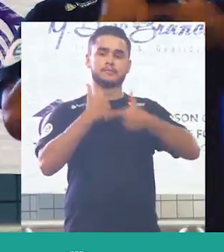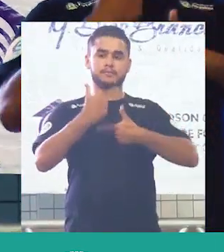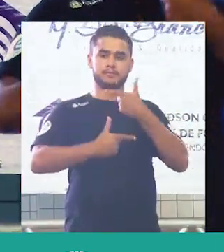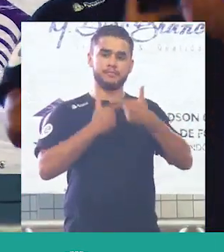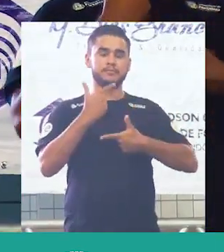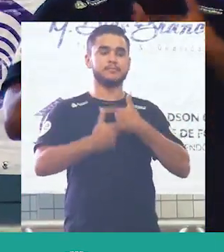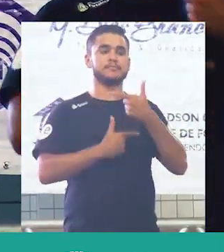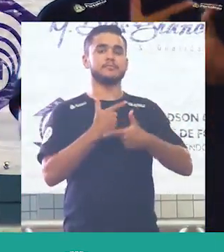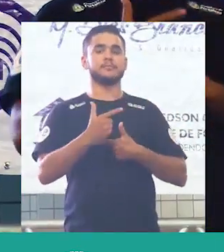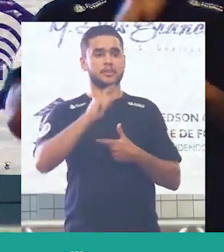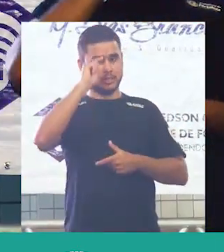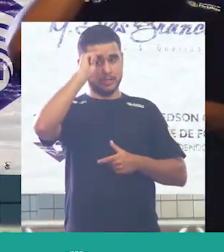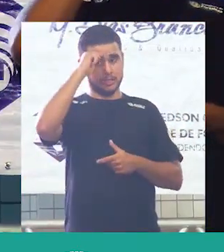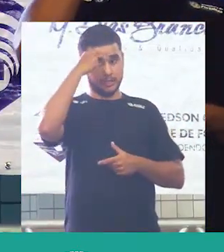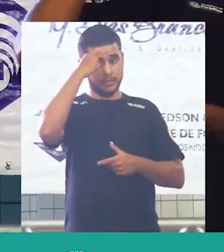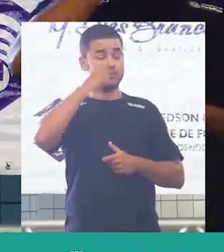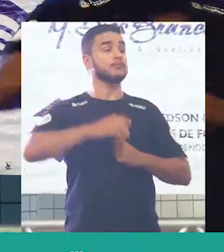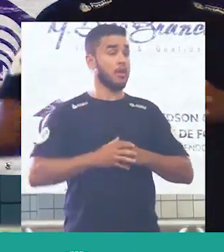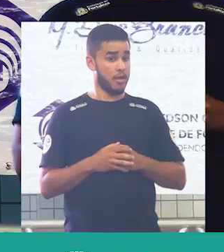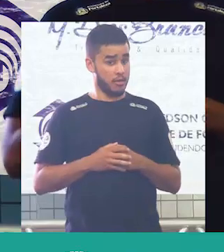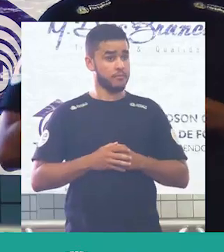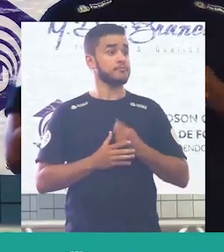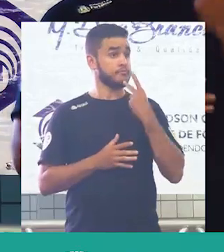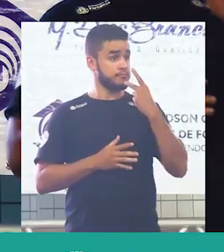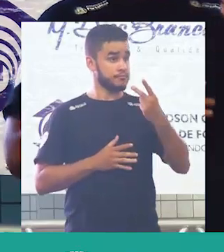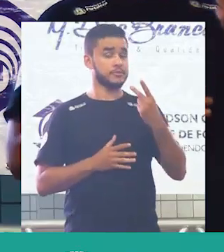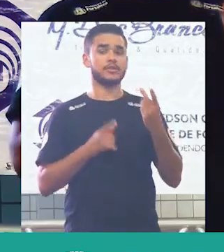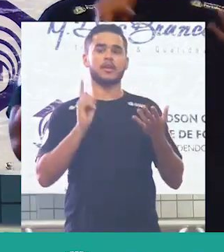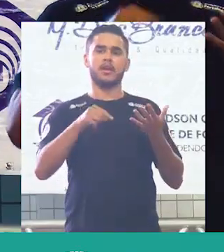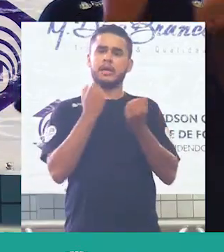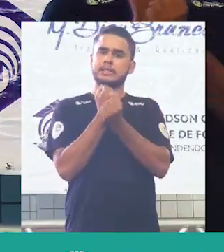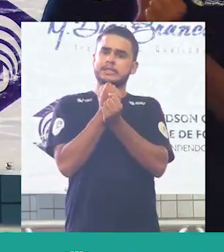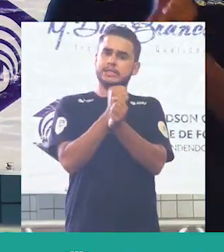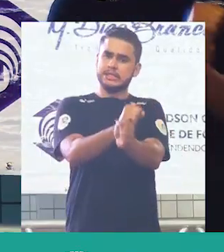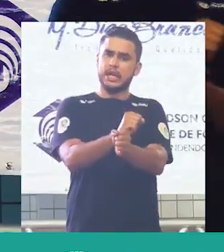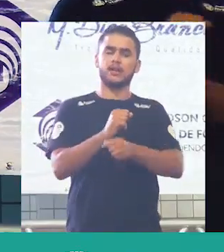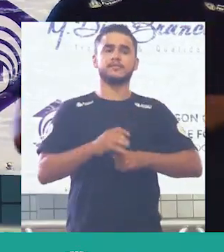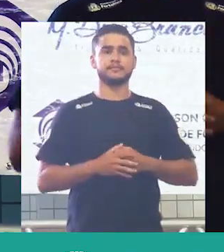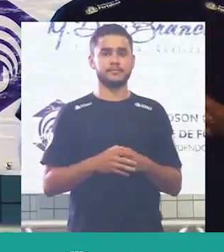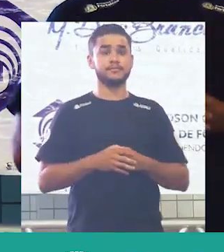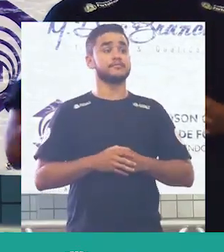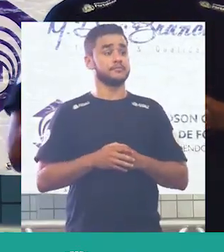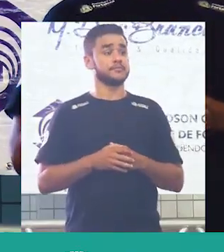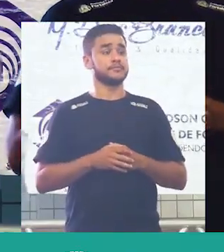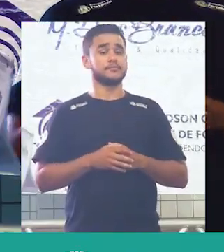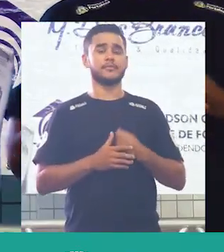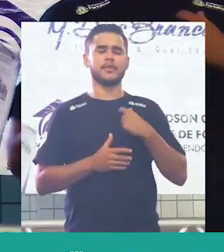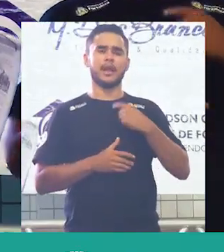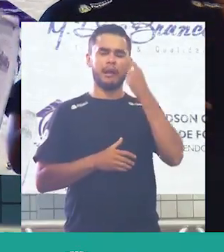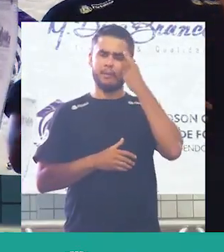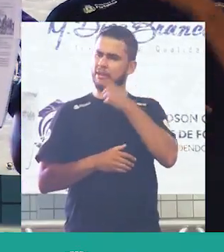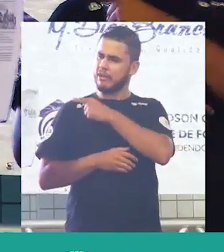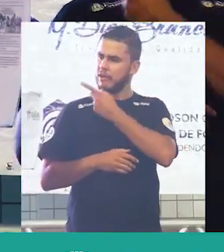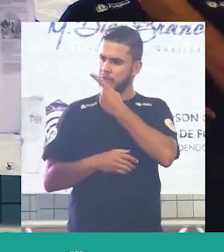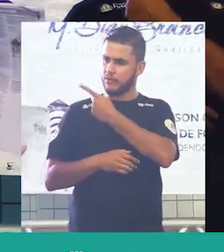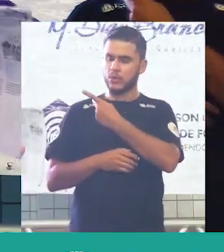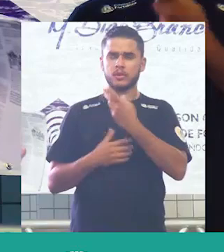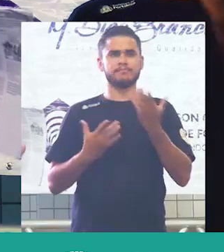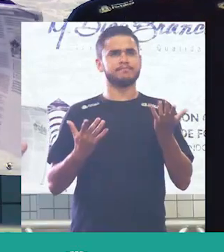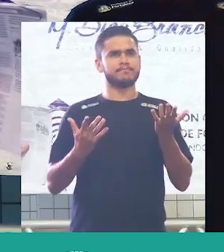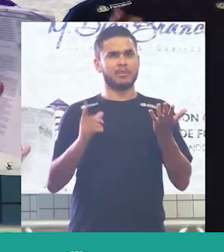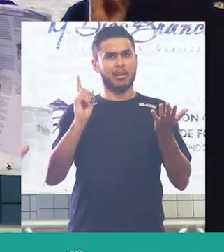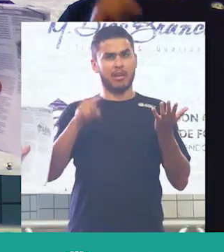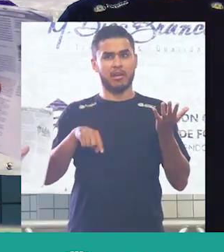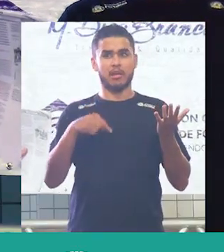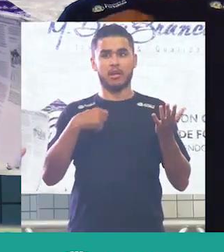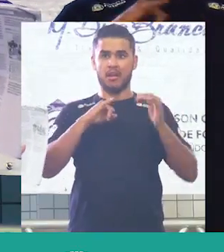trabalho negro, o trabalho escravo. Fala-me, nossa, Ciliano, tu falou hoje em dia, tu